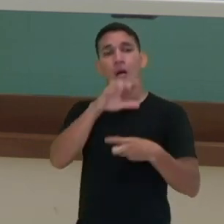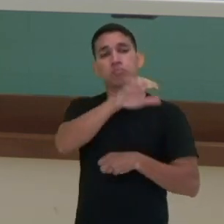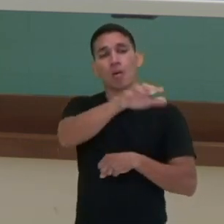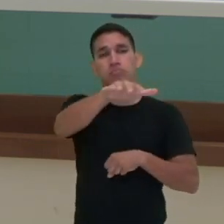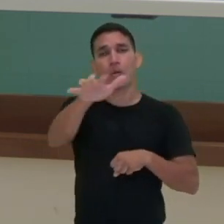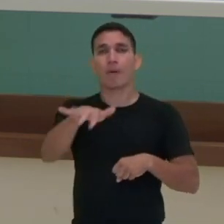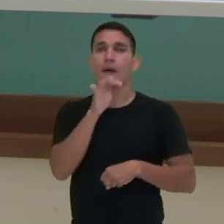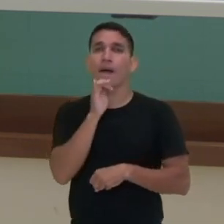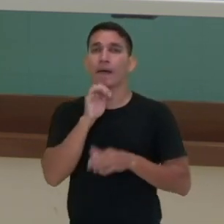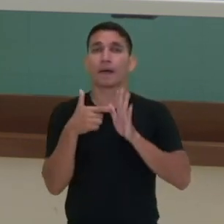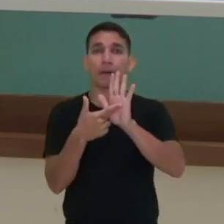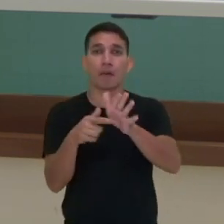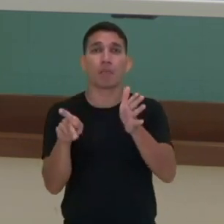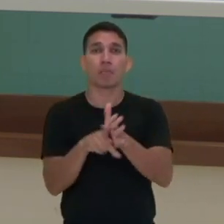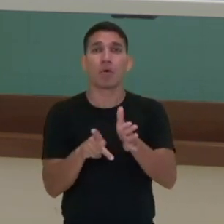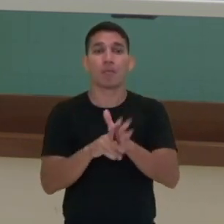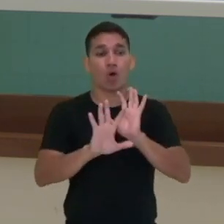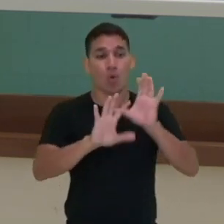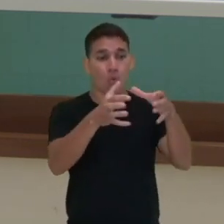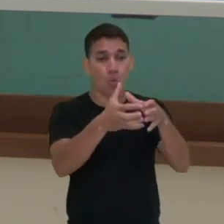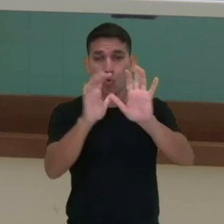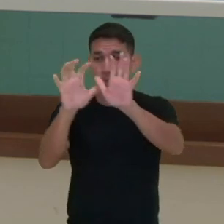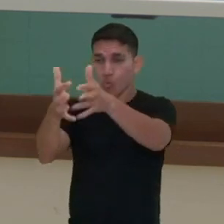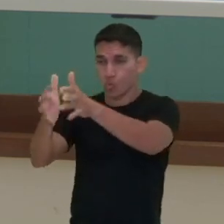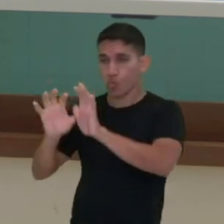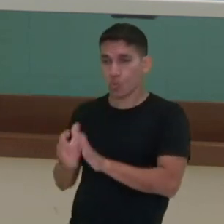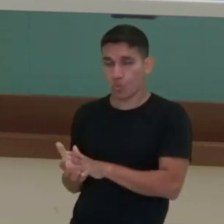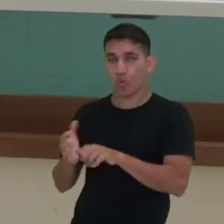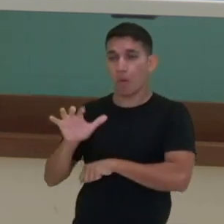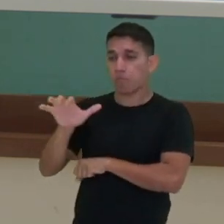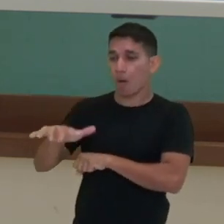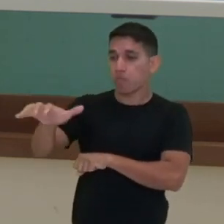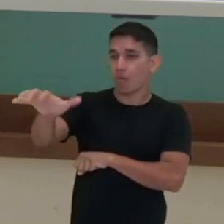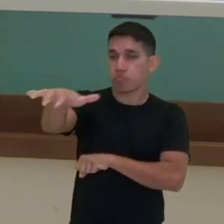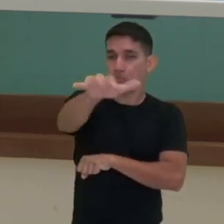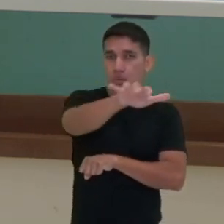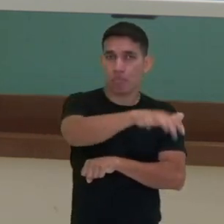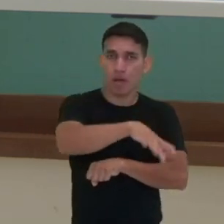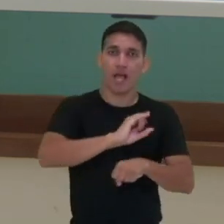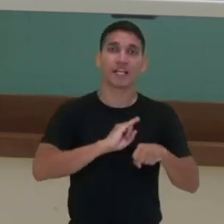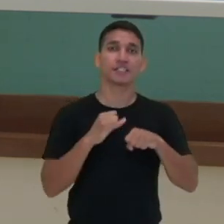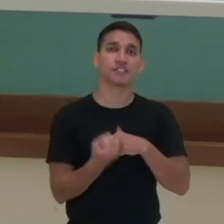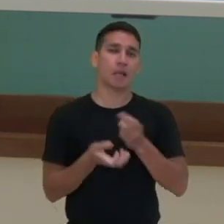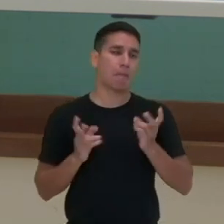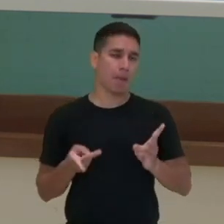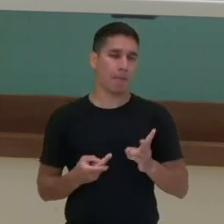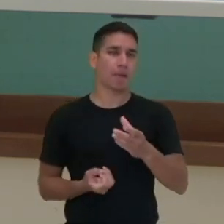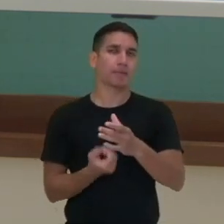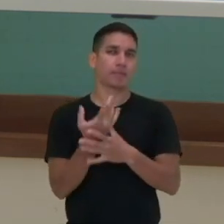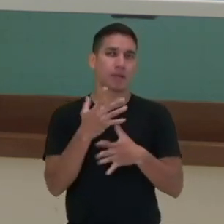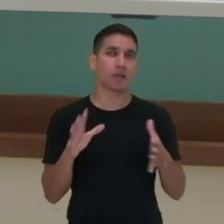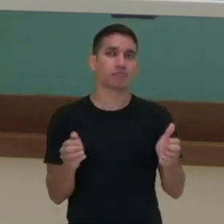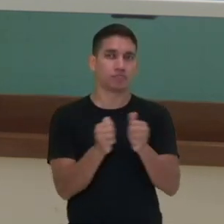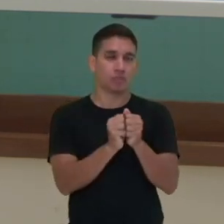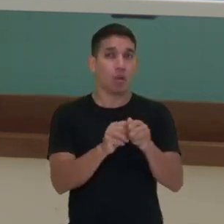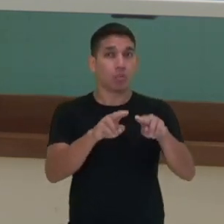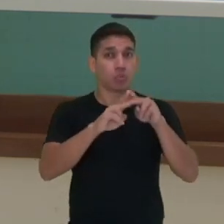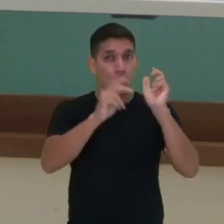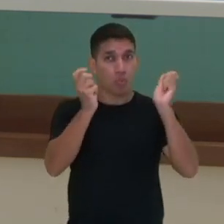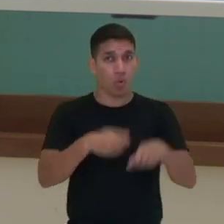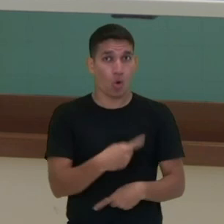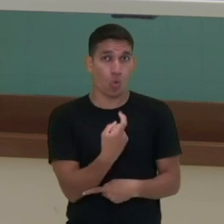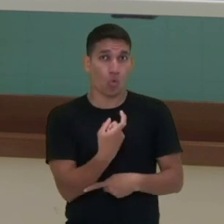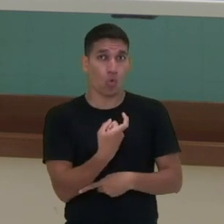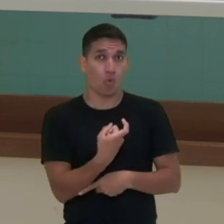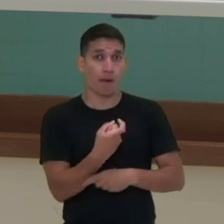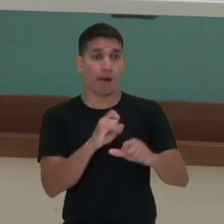alguns exemplos desses conjuntos de ilhas que têm a mesma origem. Então, eu posso ter uma ilha ou um